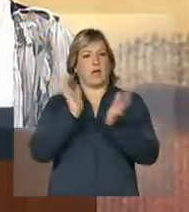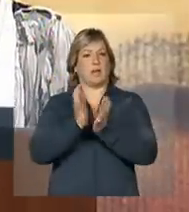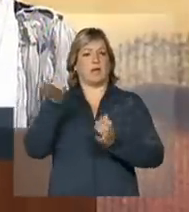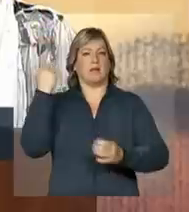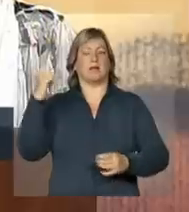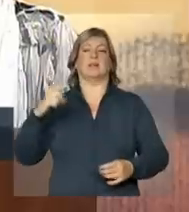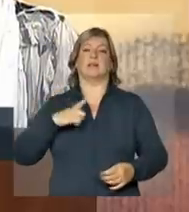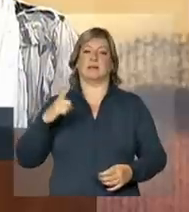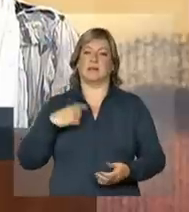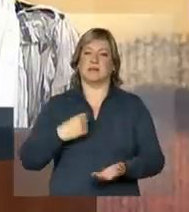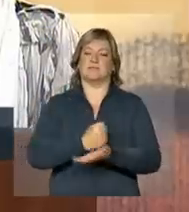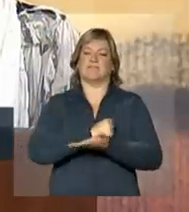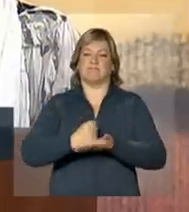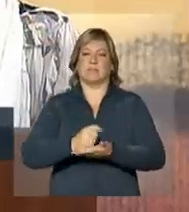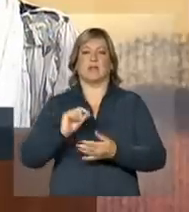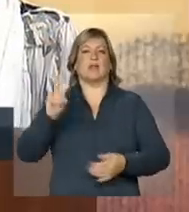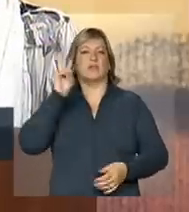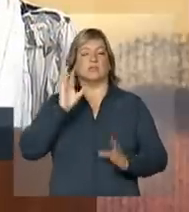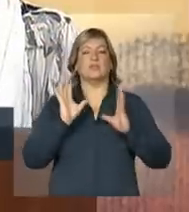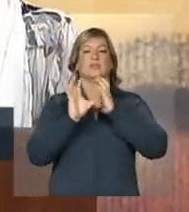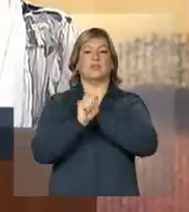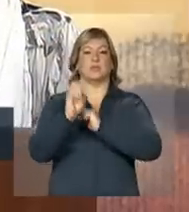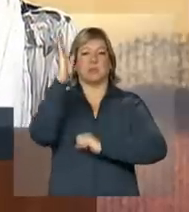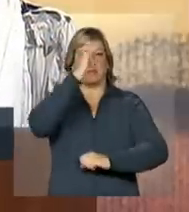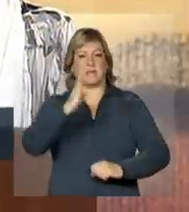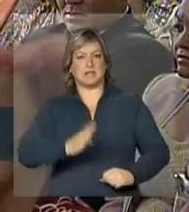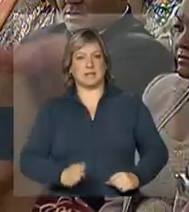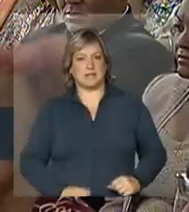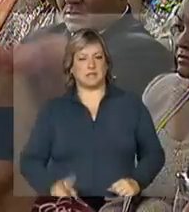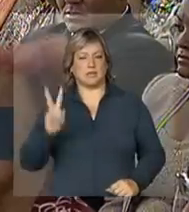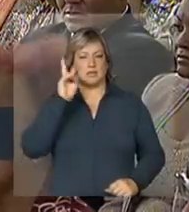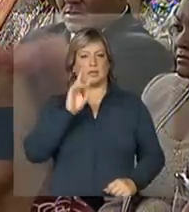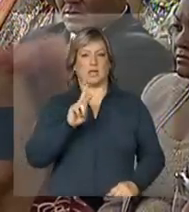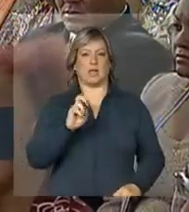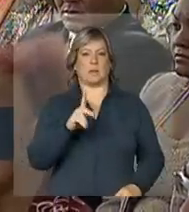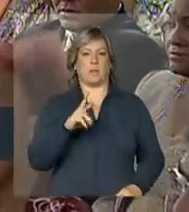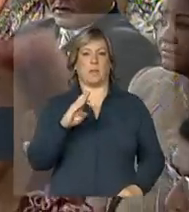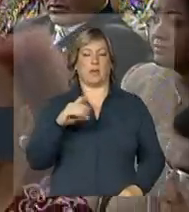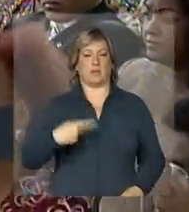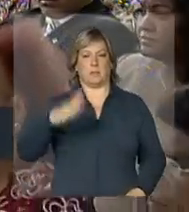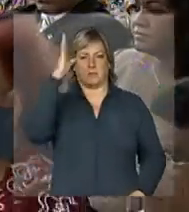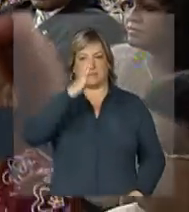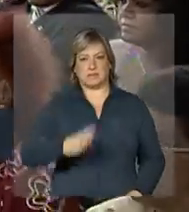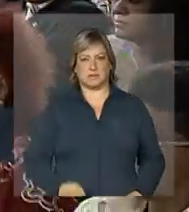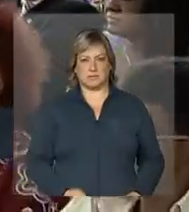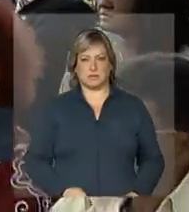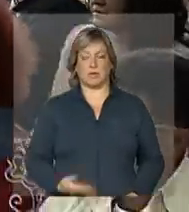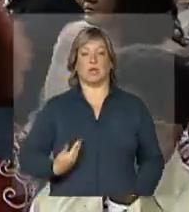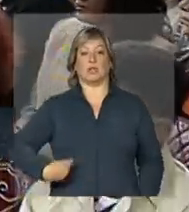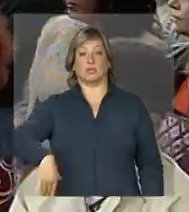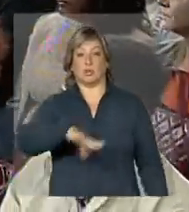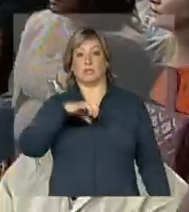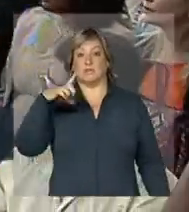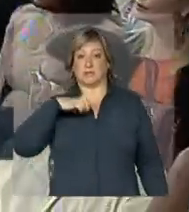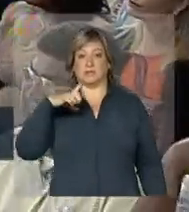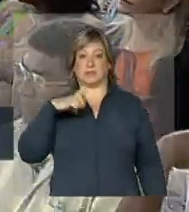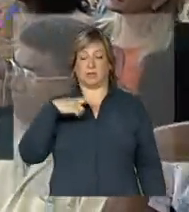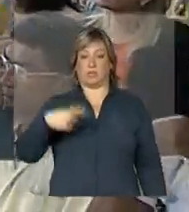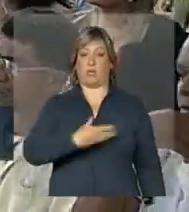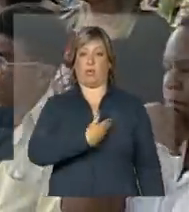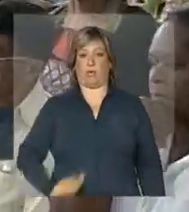parte da história republicana no Brasil nós temos no governo